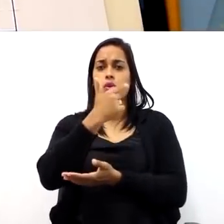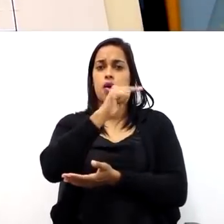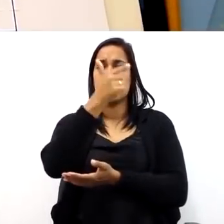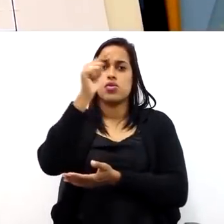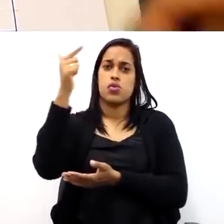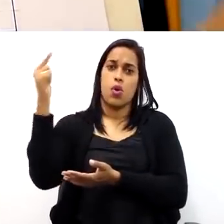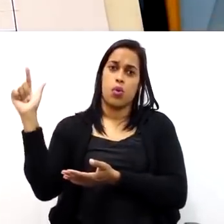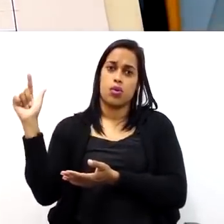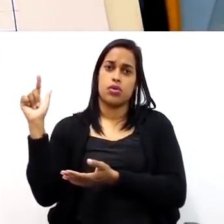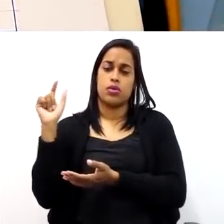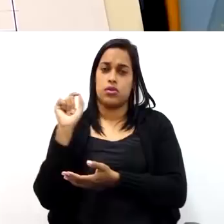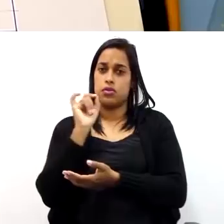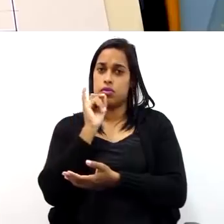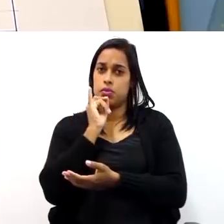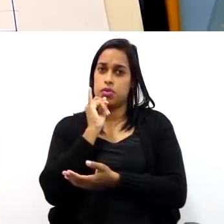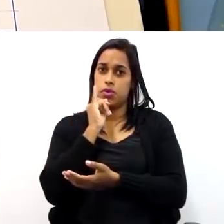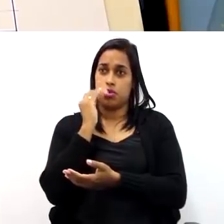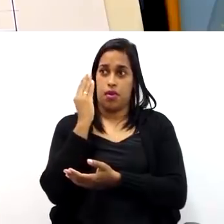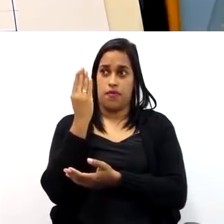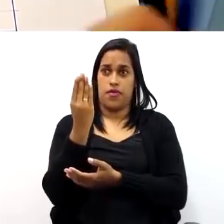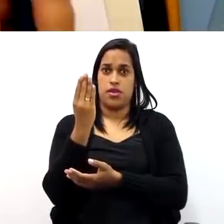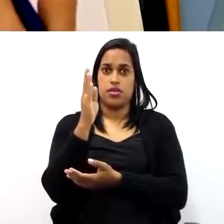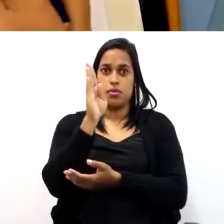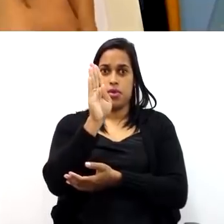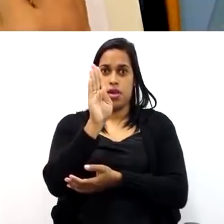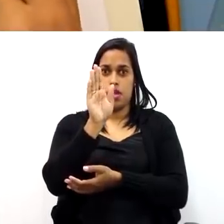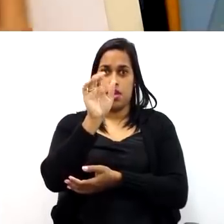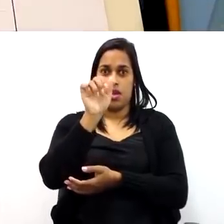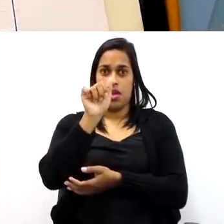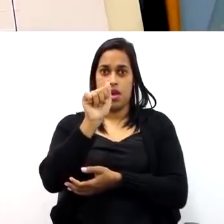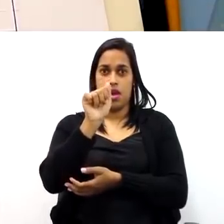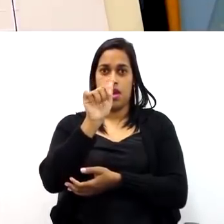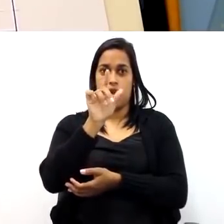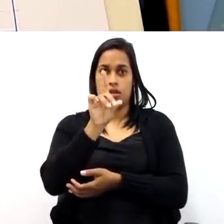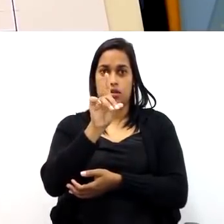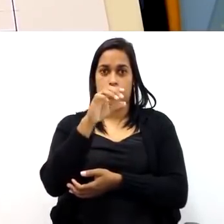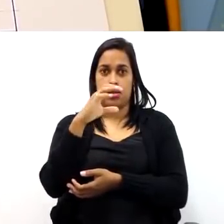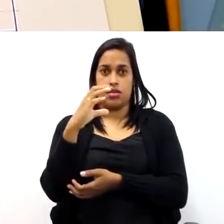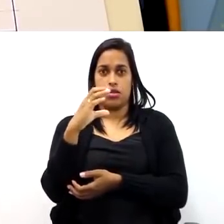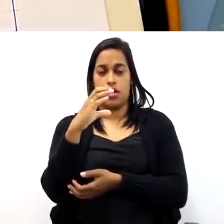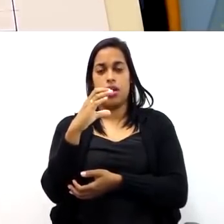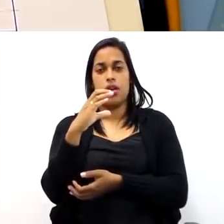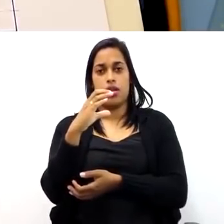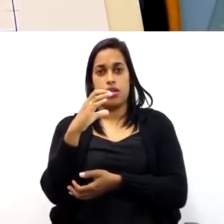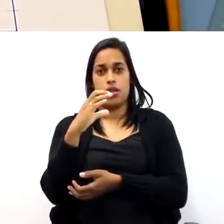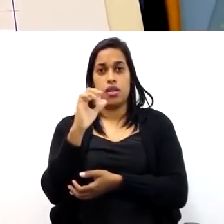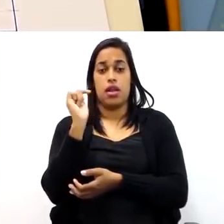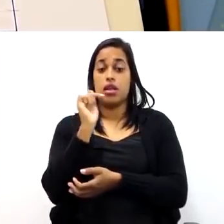BCGF. O que está acontecendo com as outras faces? A face